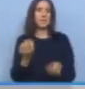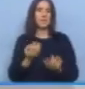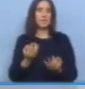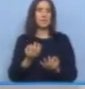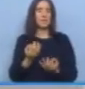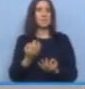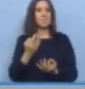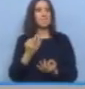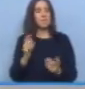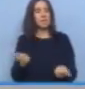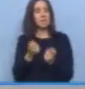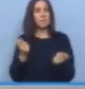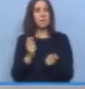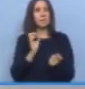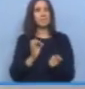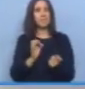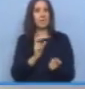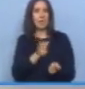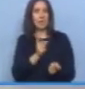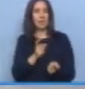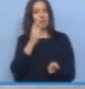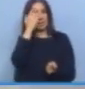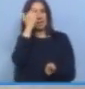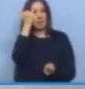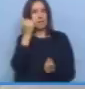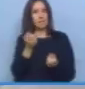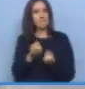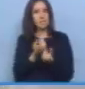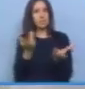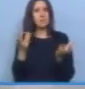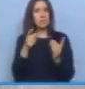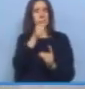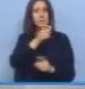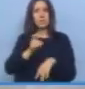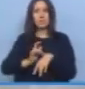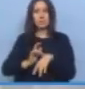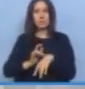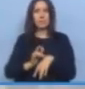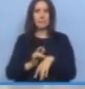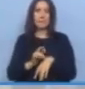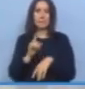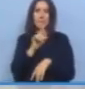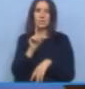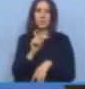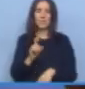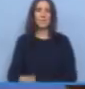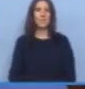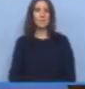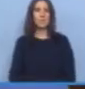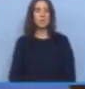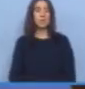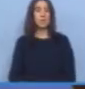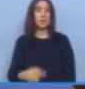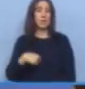isso a campanha basicamente é esta a ideia que quer transmitir, é sensibilizar as pessoas para esta questão. Nós também somos os